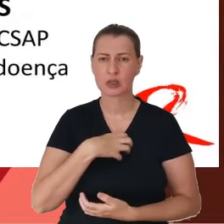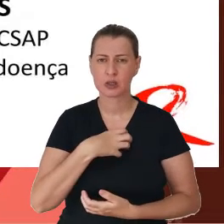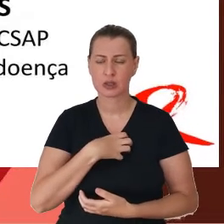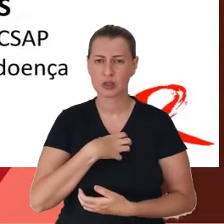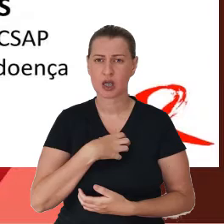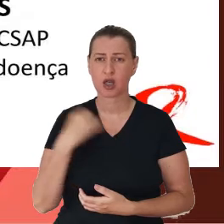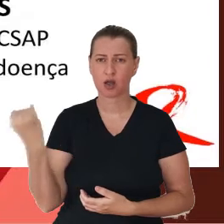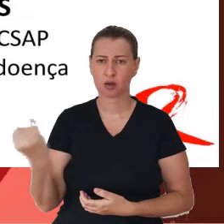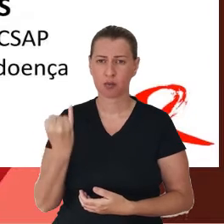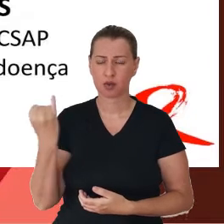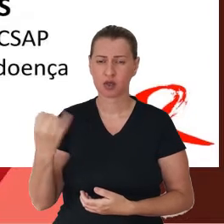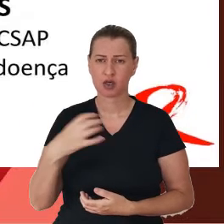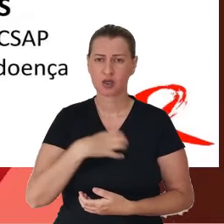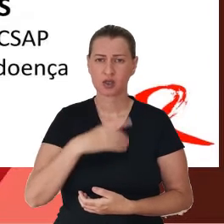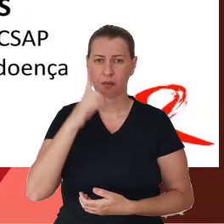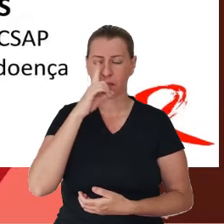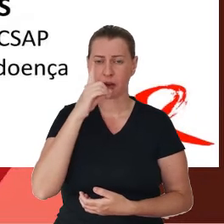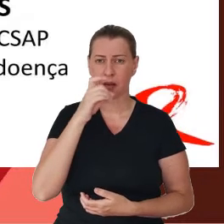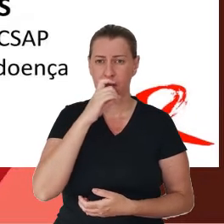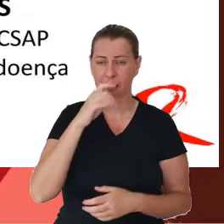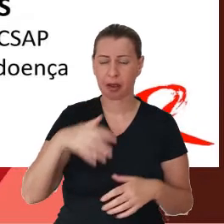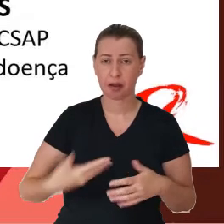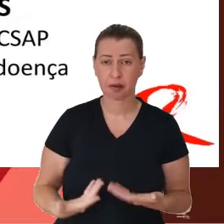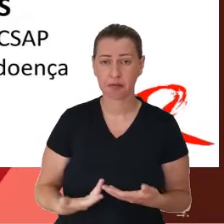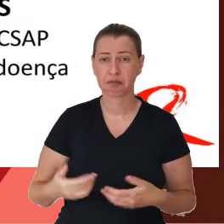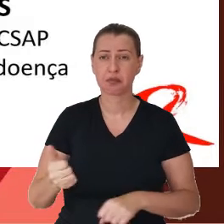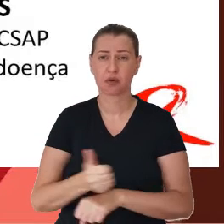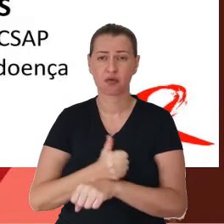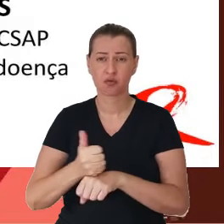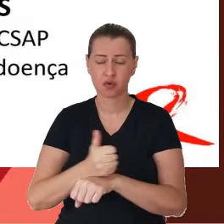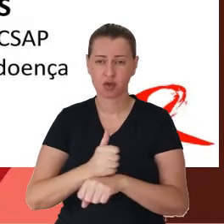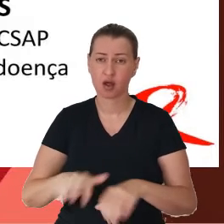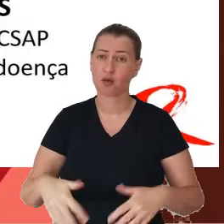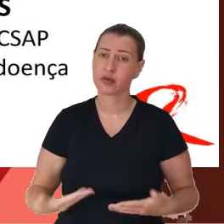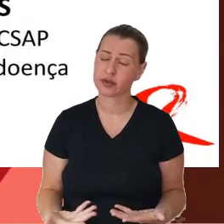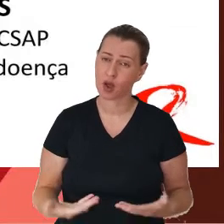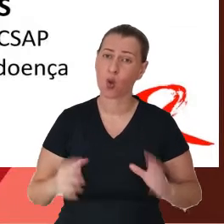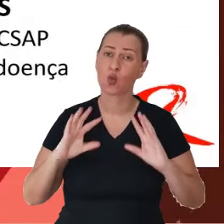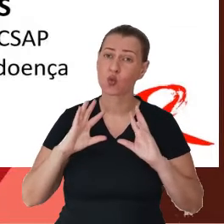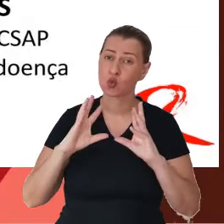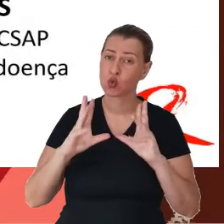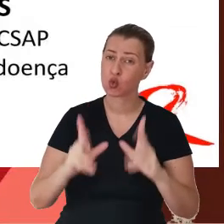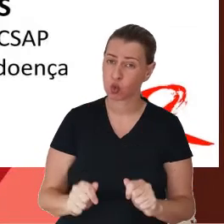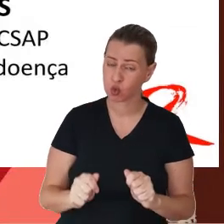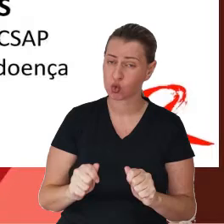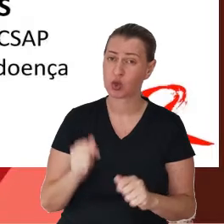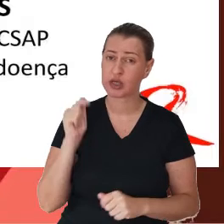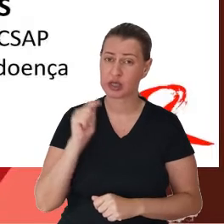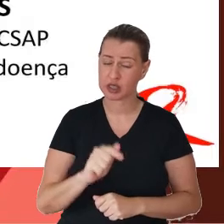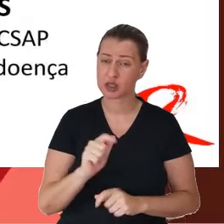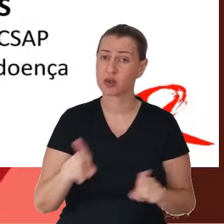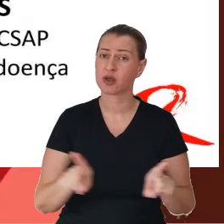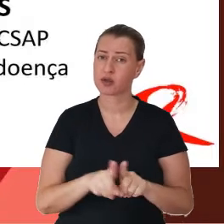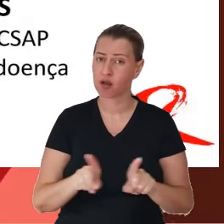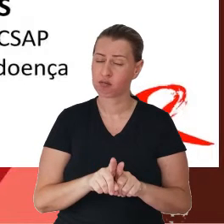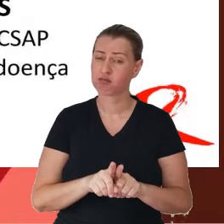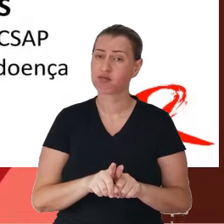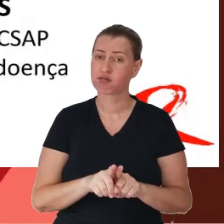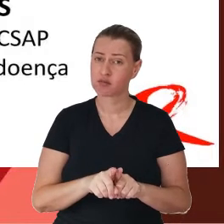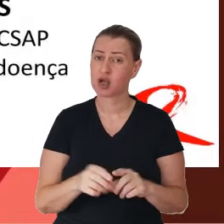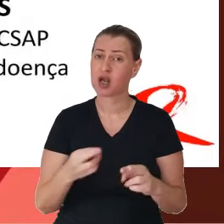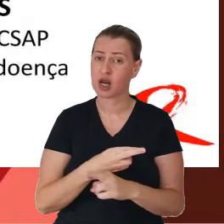ser útil, ser mãe, ser pai, ser profissional. Então, tudo isso envolta bastante e é o